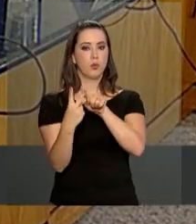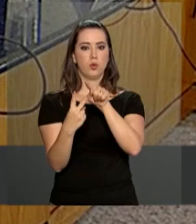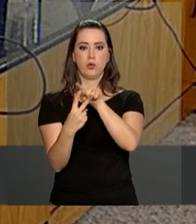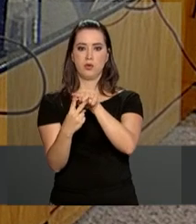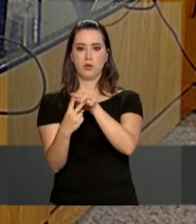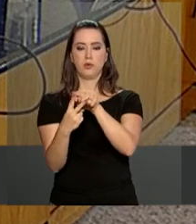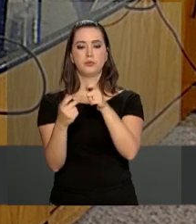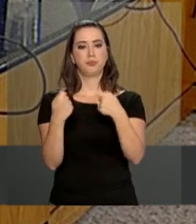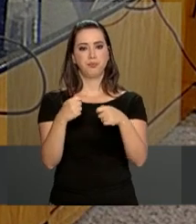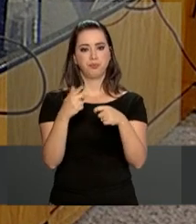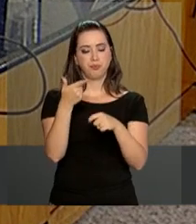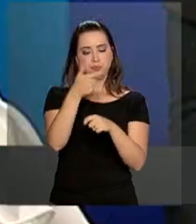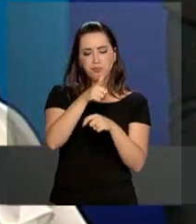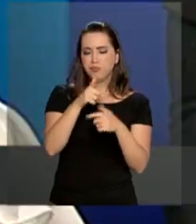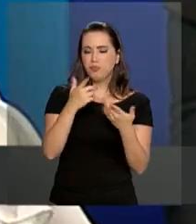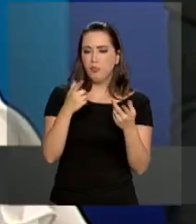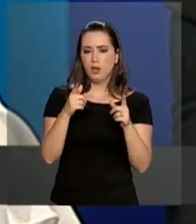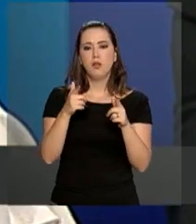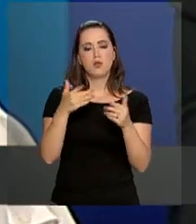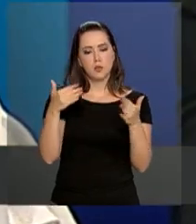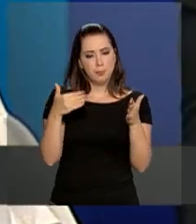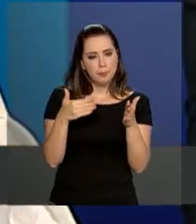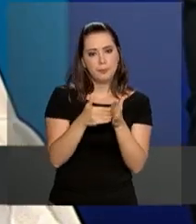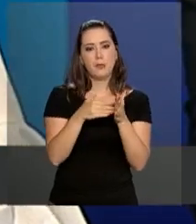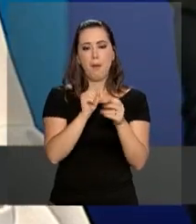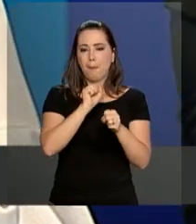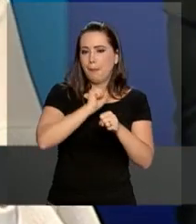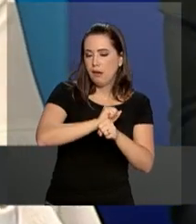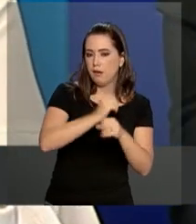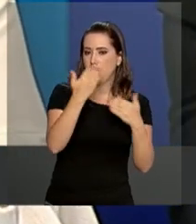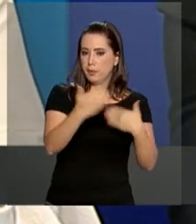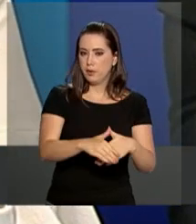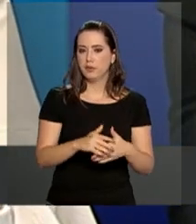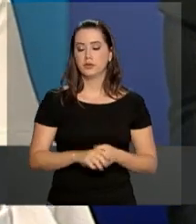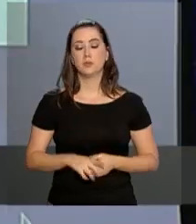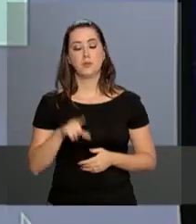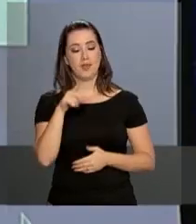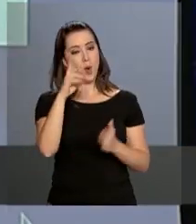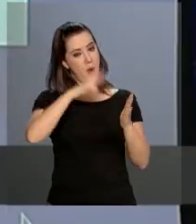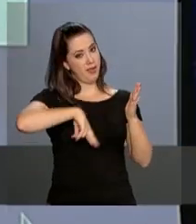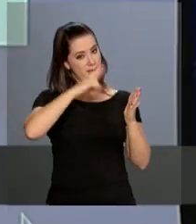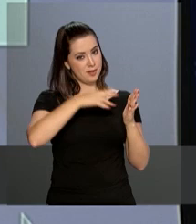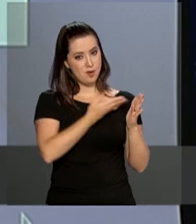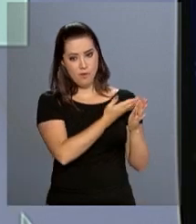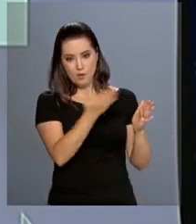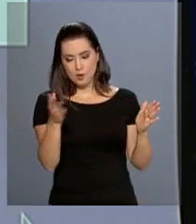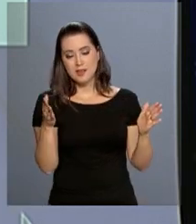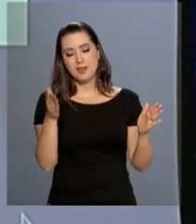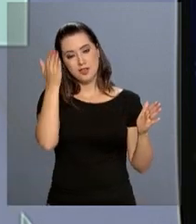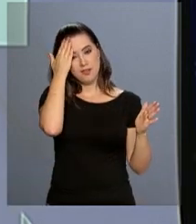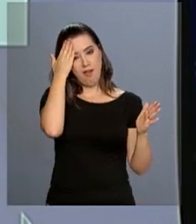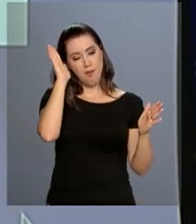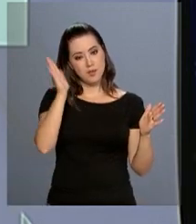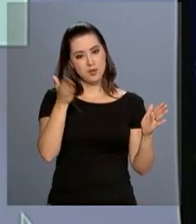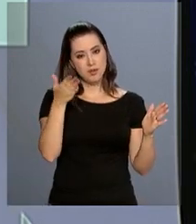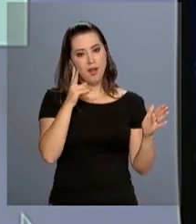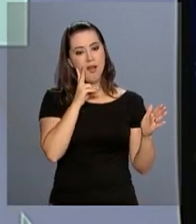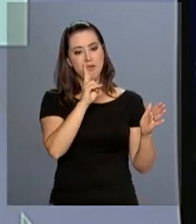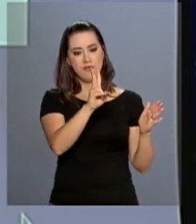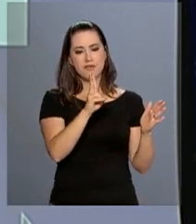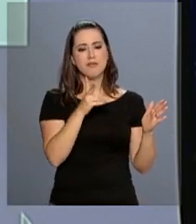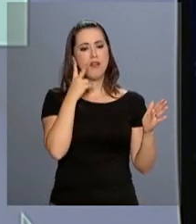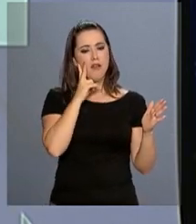o tema da redação todos os senhores já conhecem eu os convido inclusive a visitar o tema